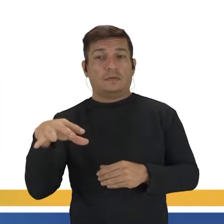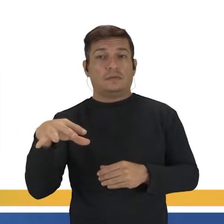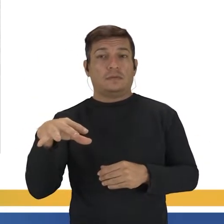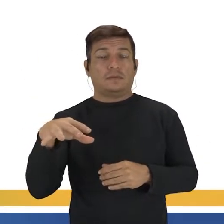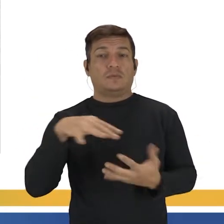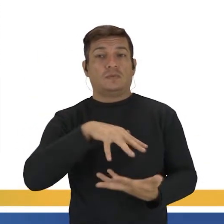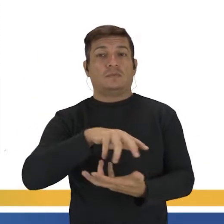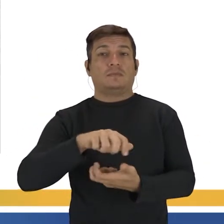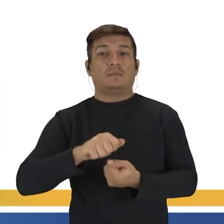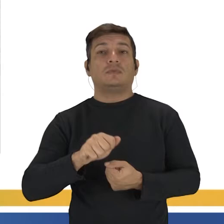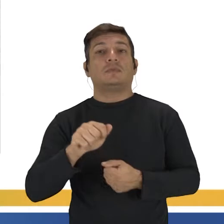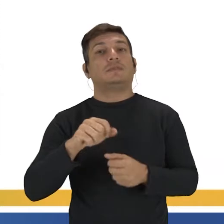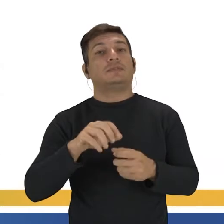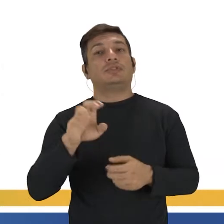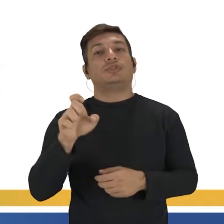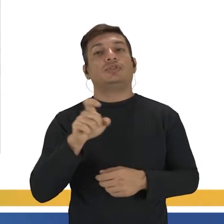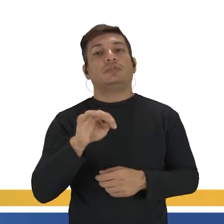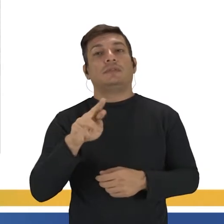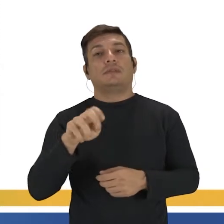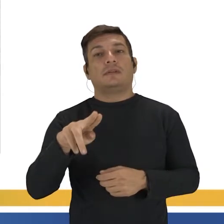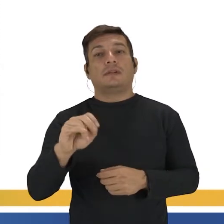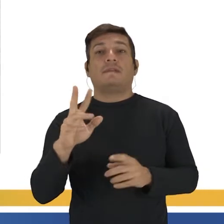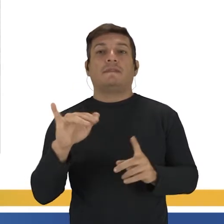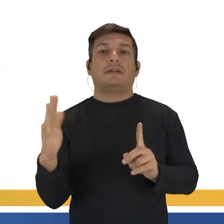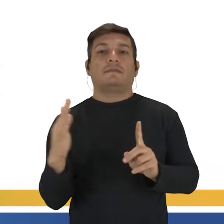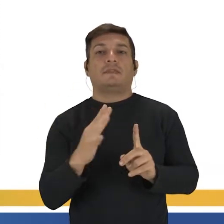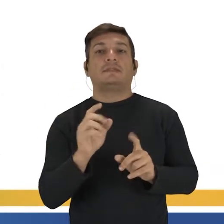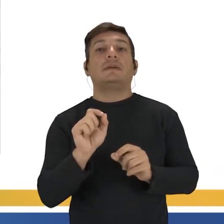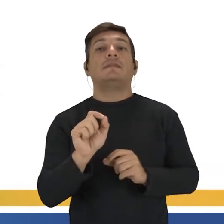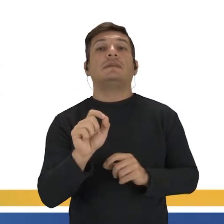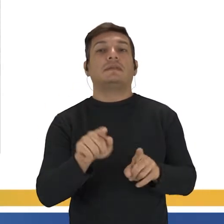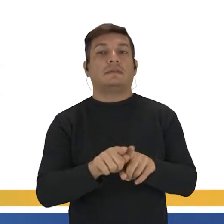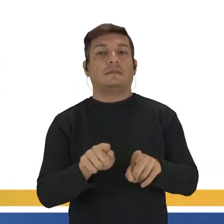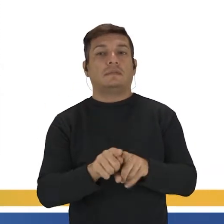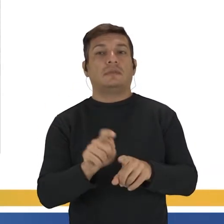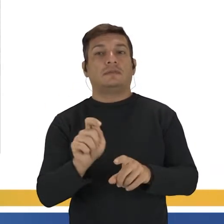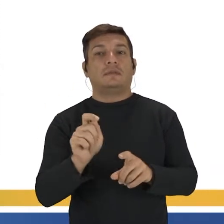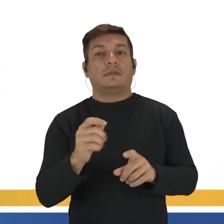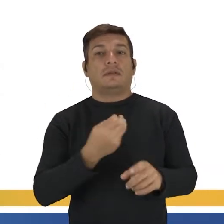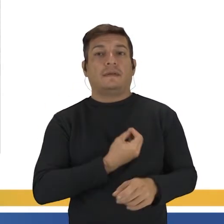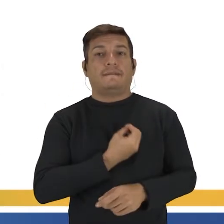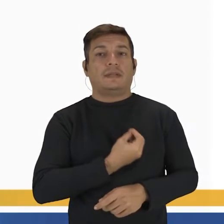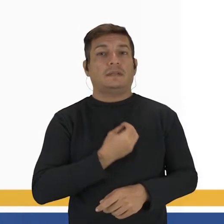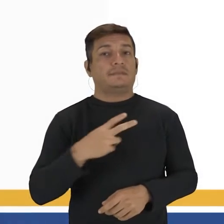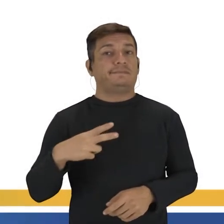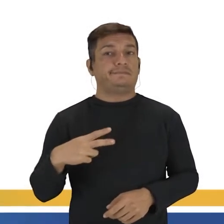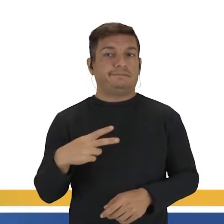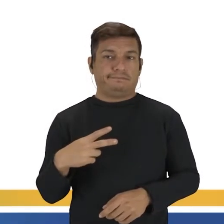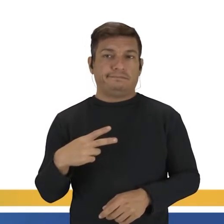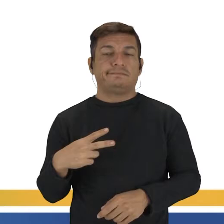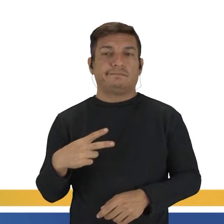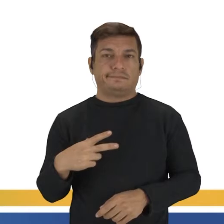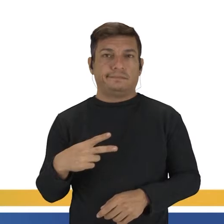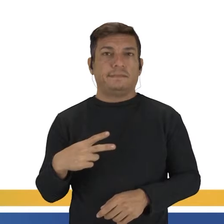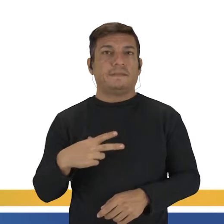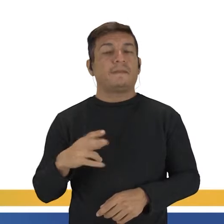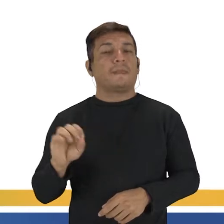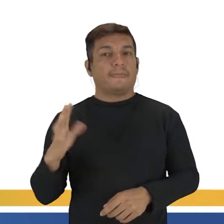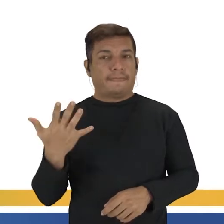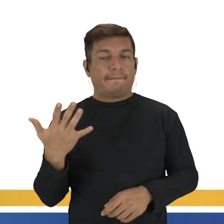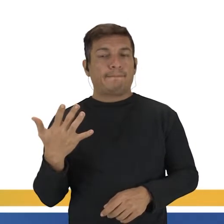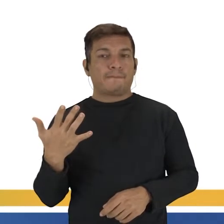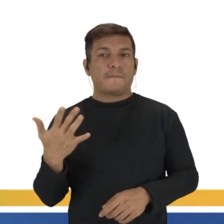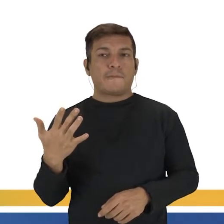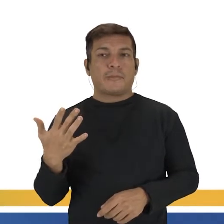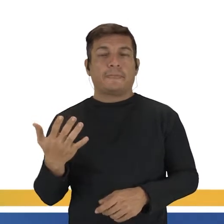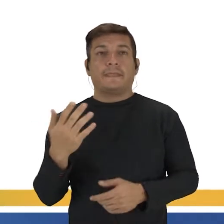seja, no mundo externo, vai influenciar também na nossa vida pessoal. De alguma forma vai. Então,